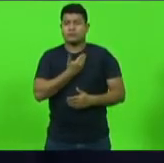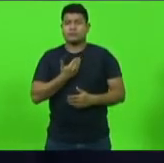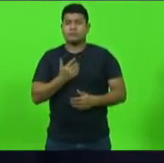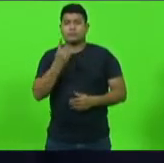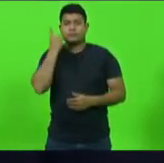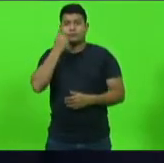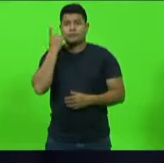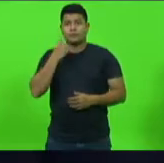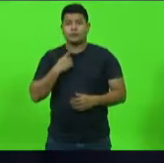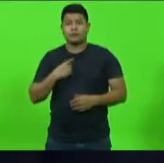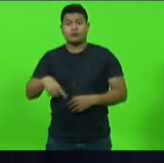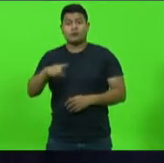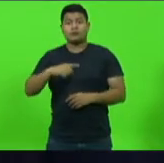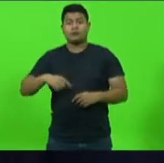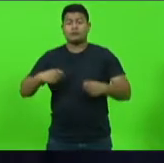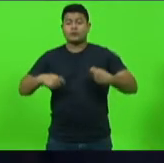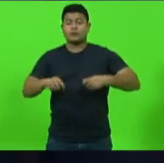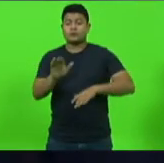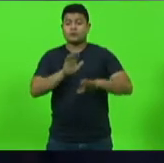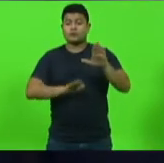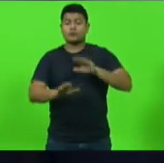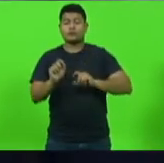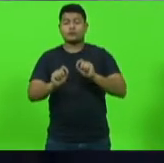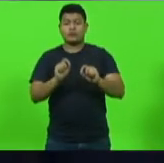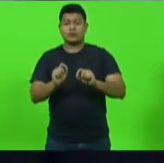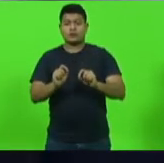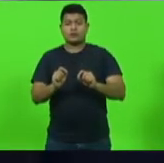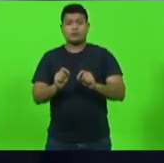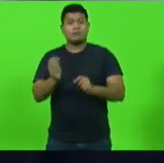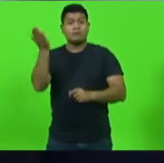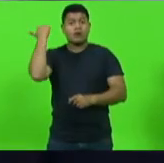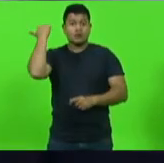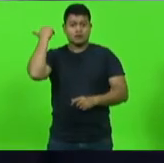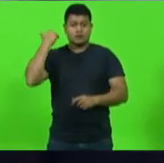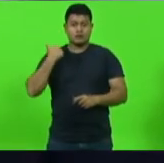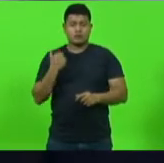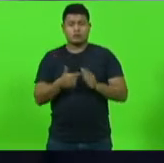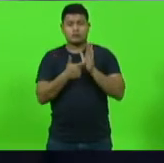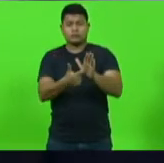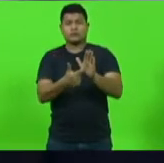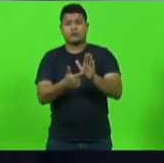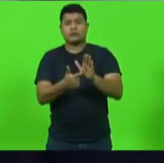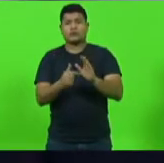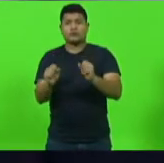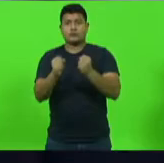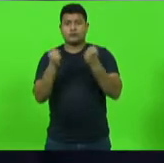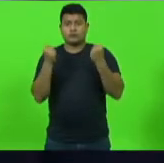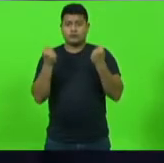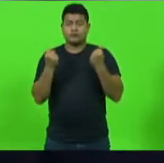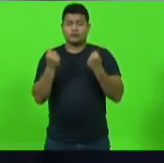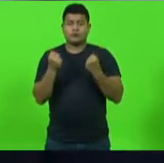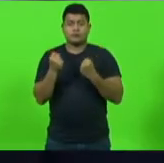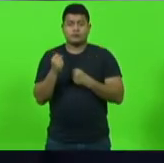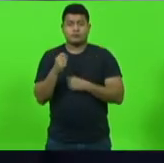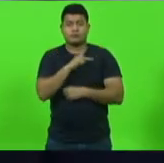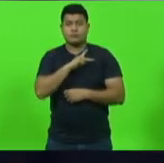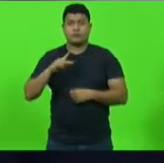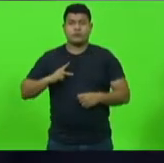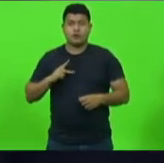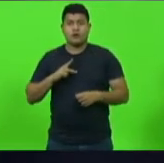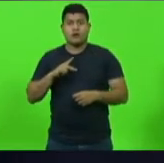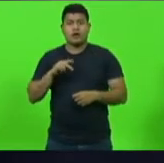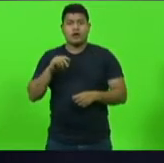legislatura passada foi apresentado um projeto da Defensoria Pública que aumentou de R$7 mil o salário